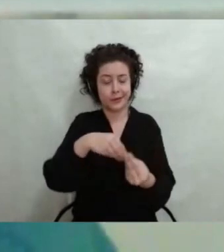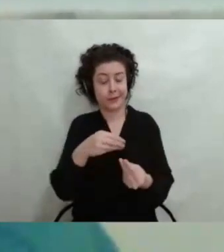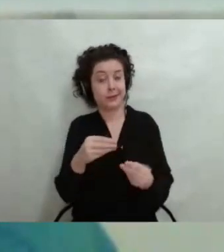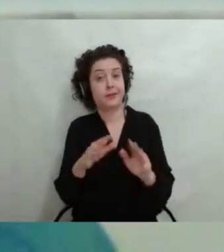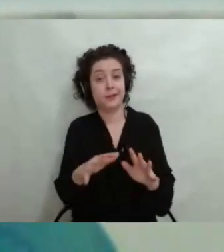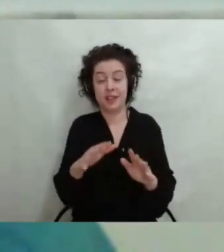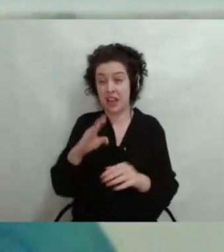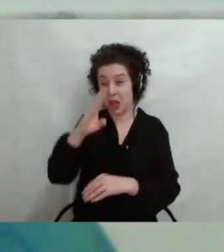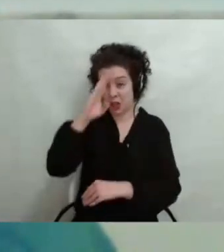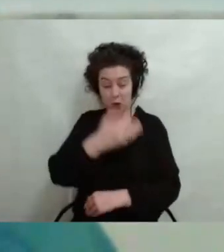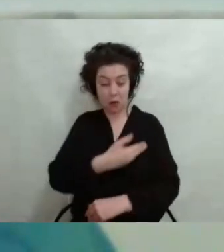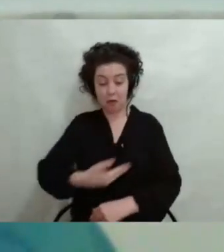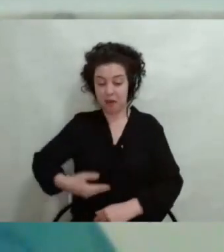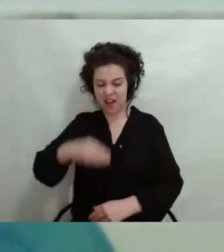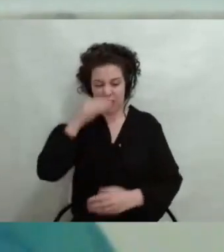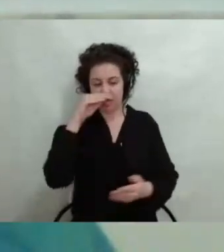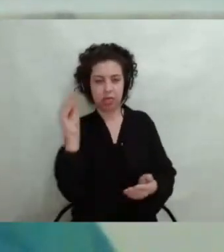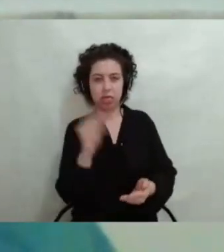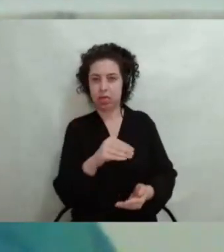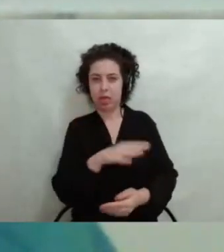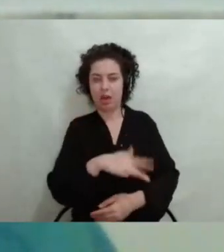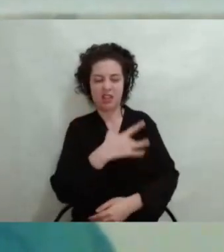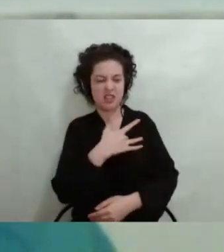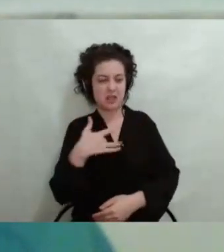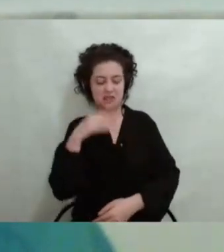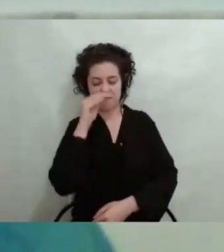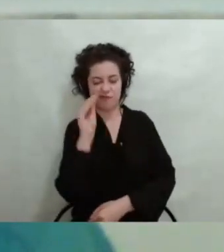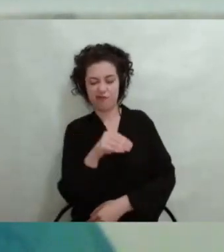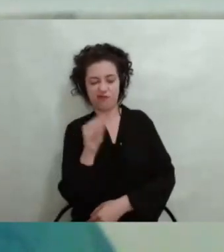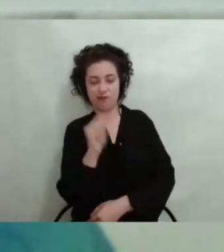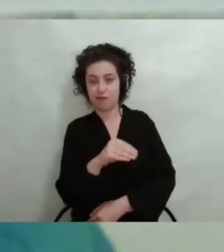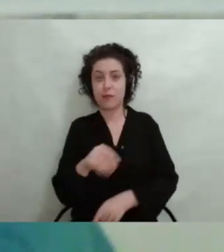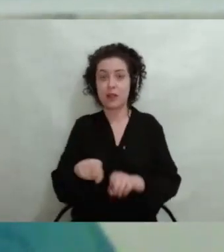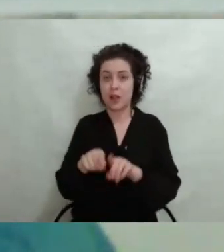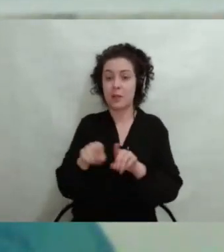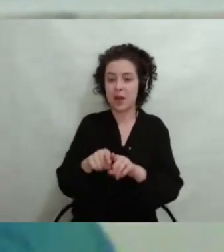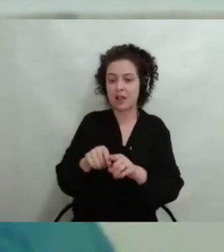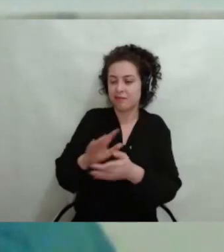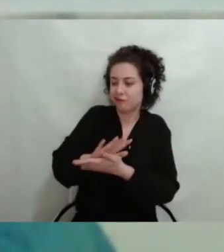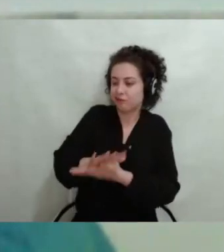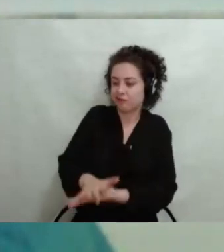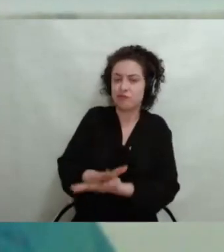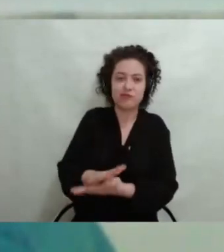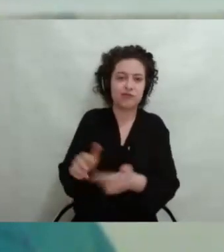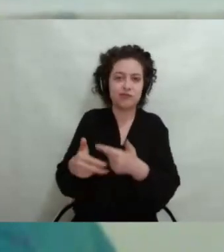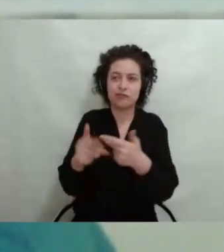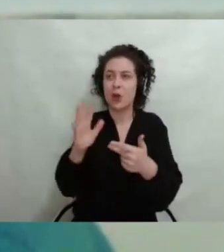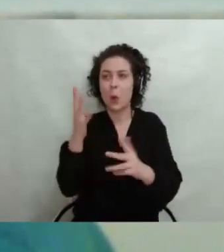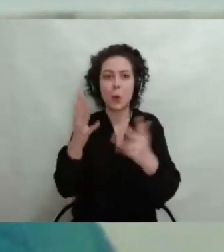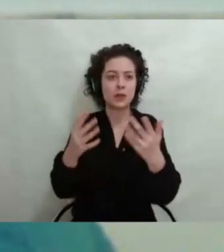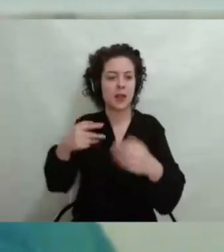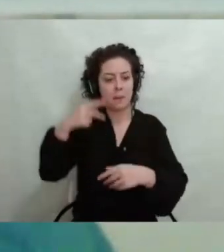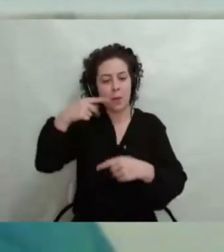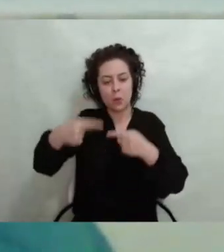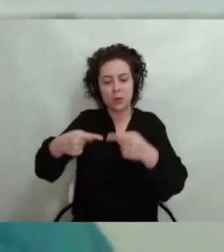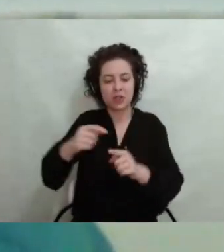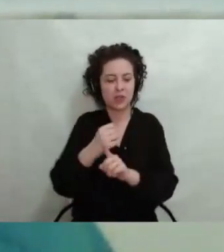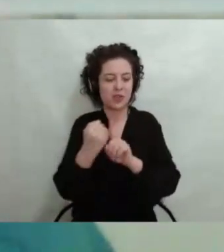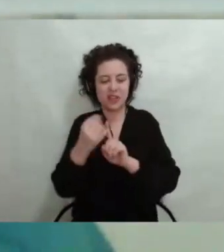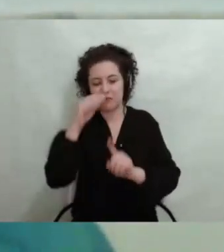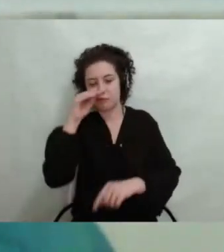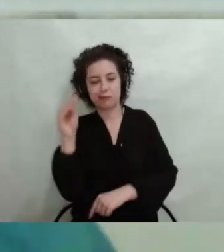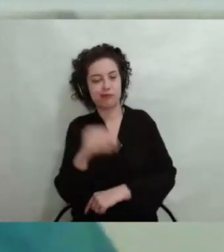governos, pela correlação de forças desfavorável para uma política social mais universal